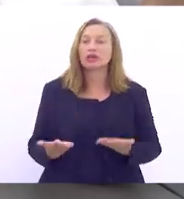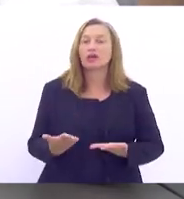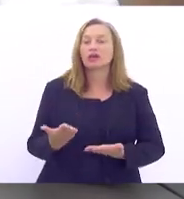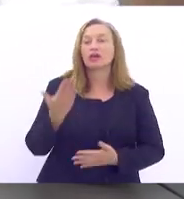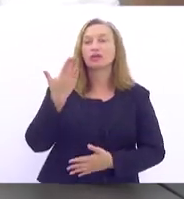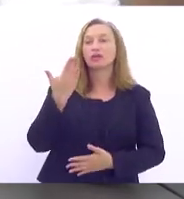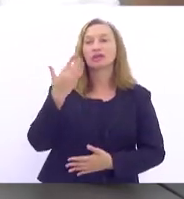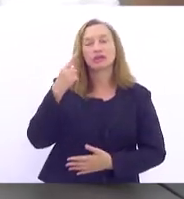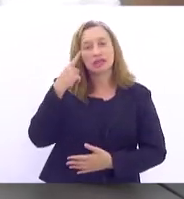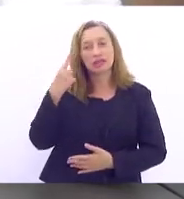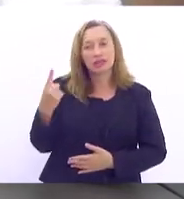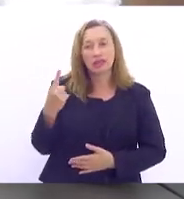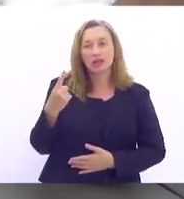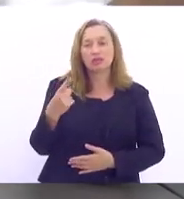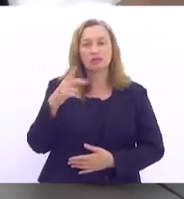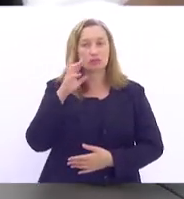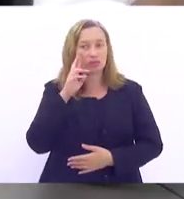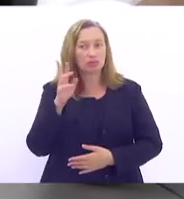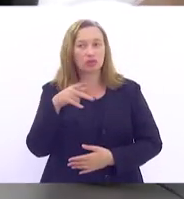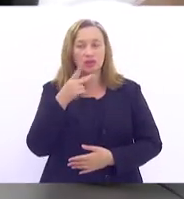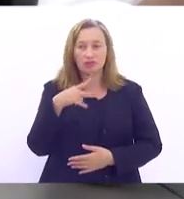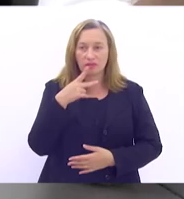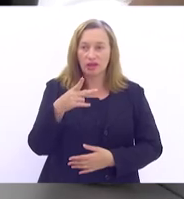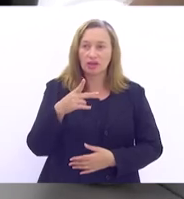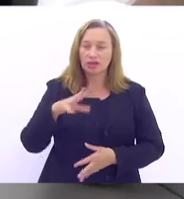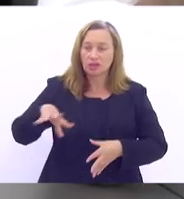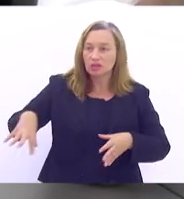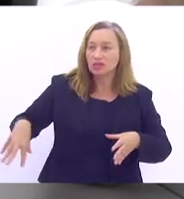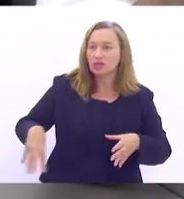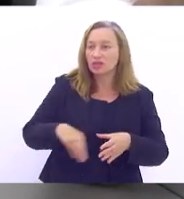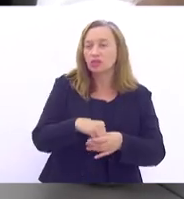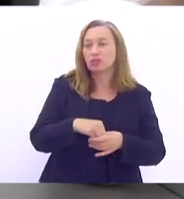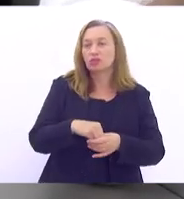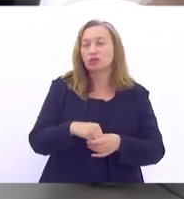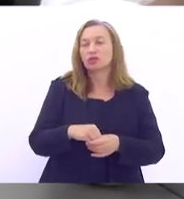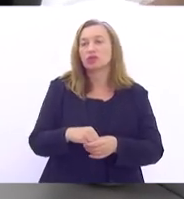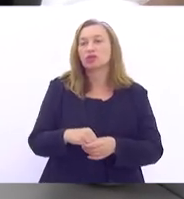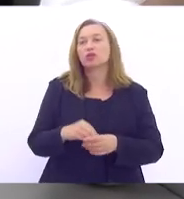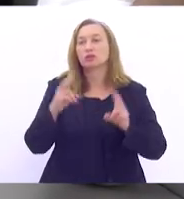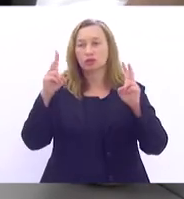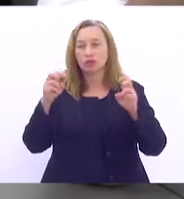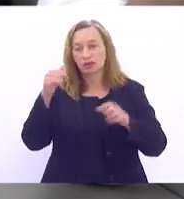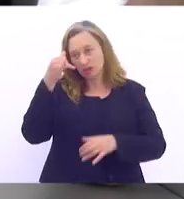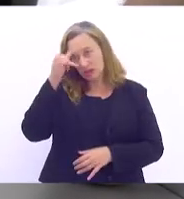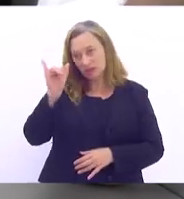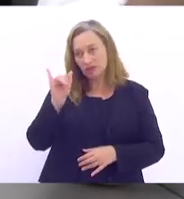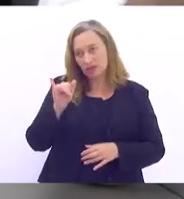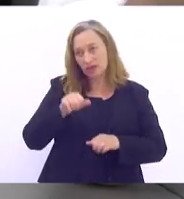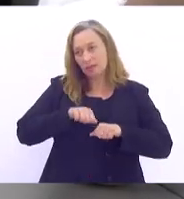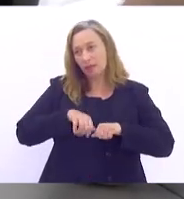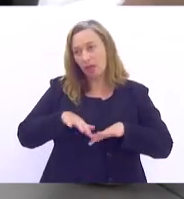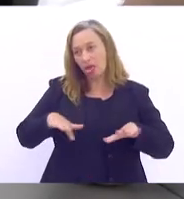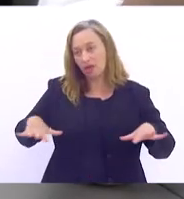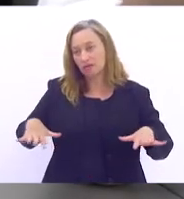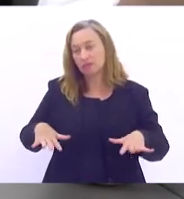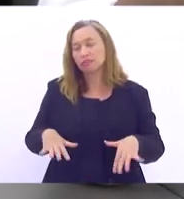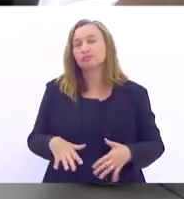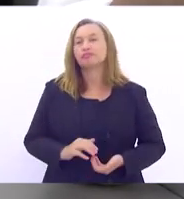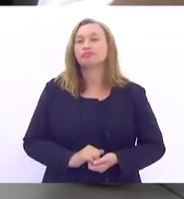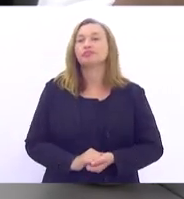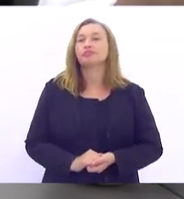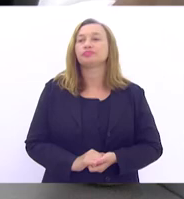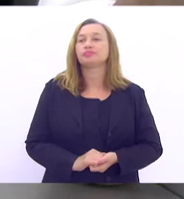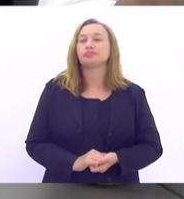mesmo tem pregado, que é a ideia de agregar os temas, evitar pulverização, se não seria,